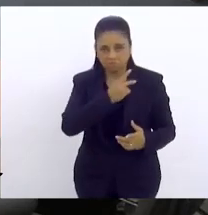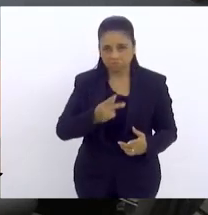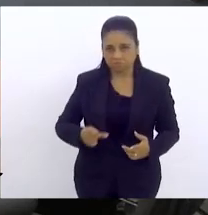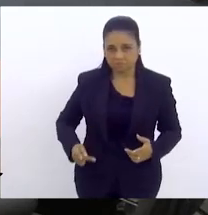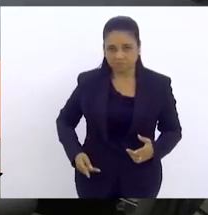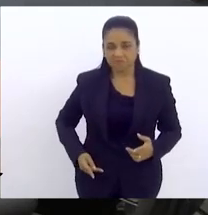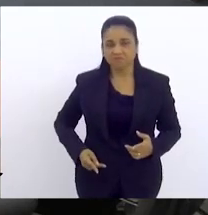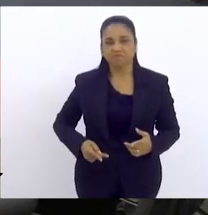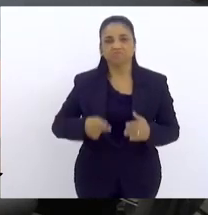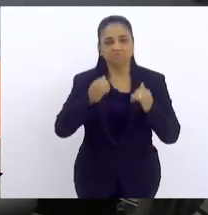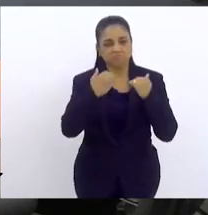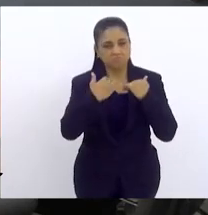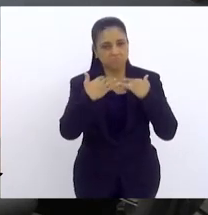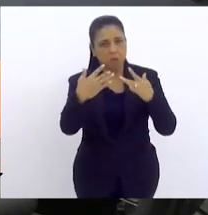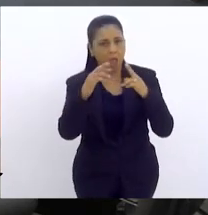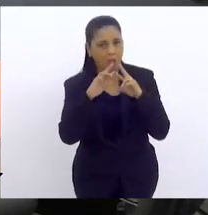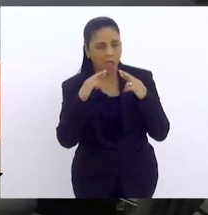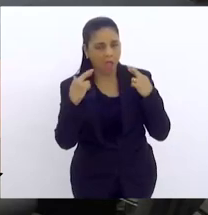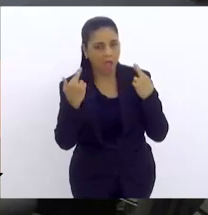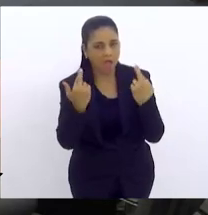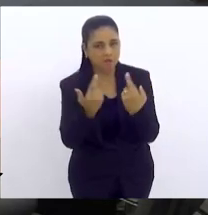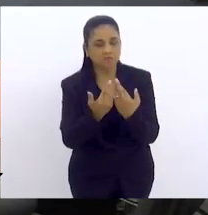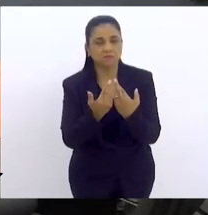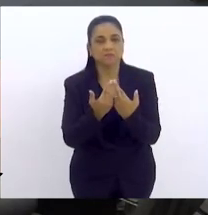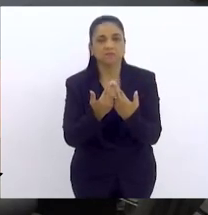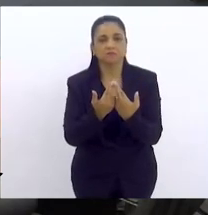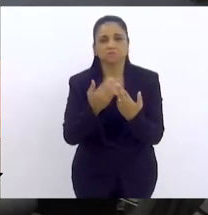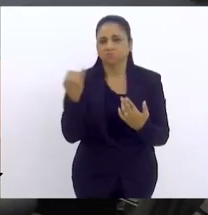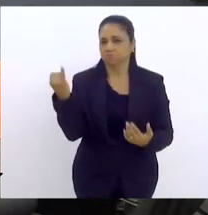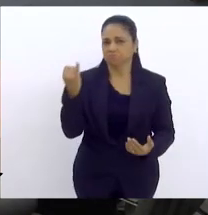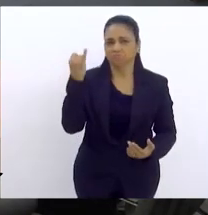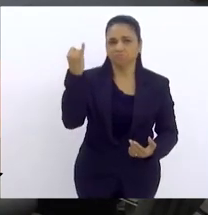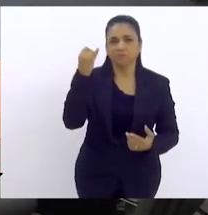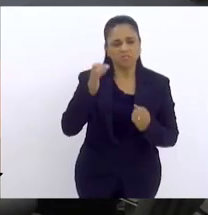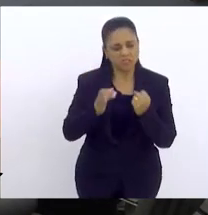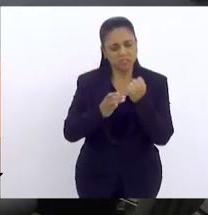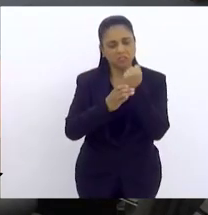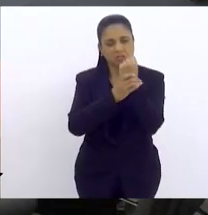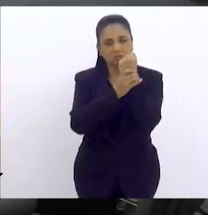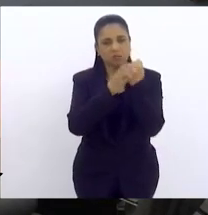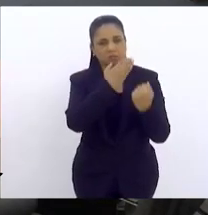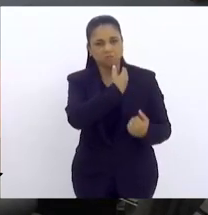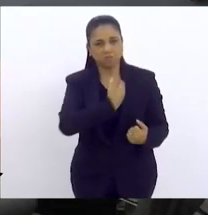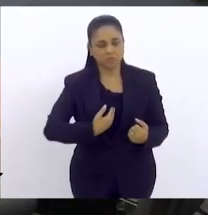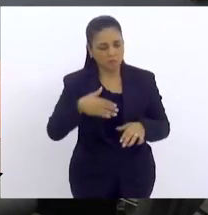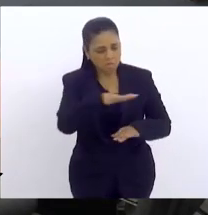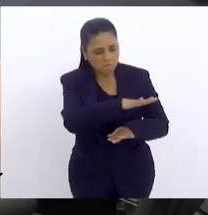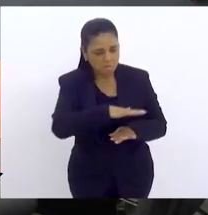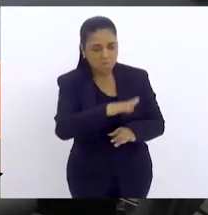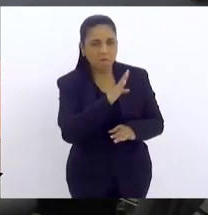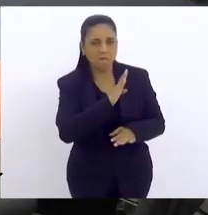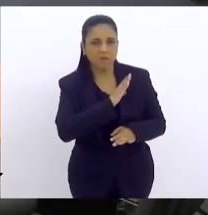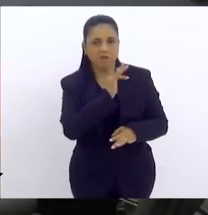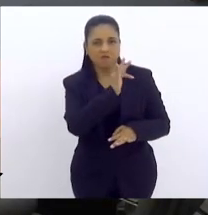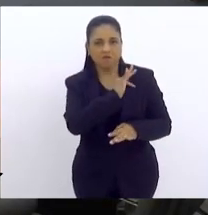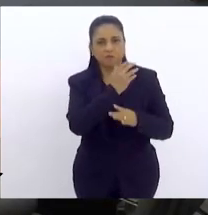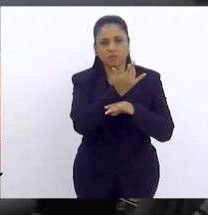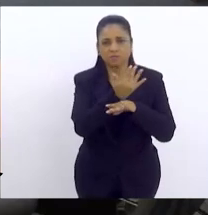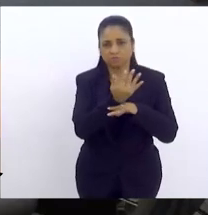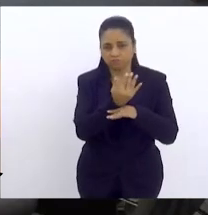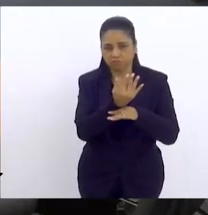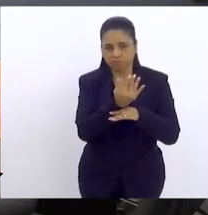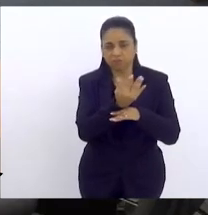uma uma reunião importante agora falando de Segurança Pública principalmente ali daquela área da Baixada Fluminense